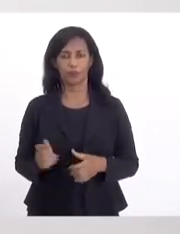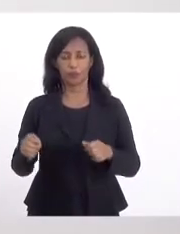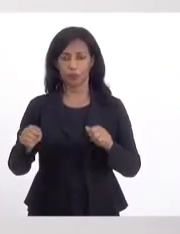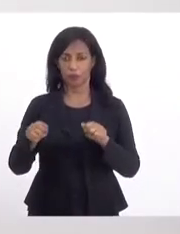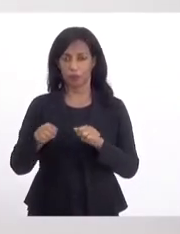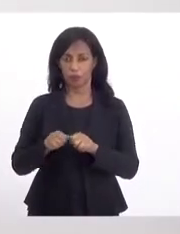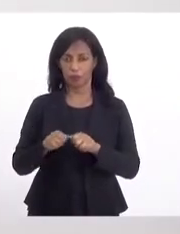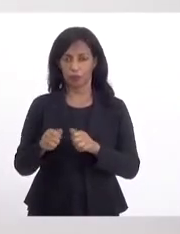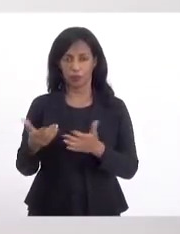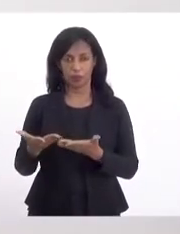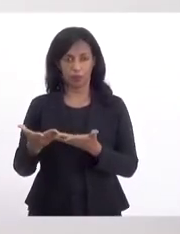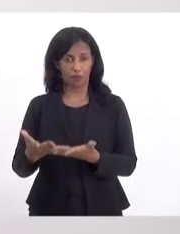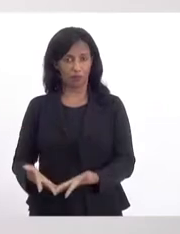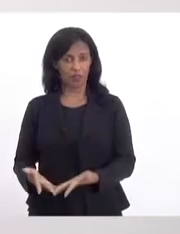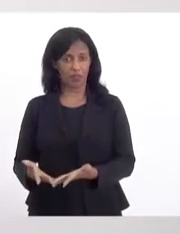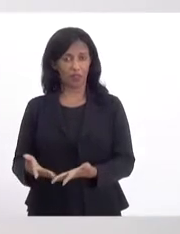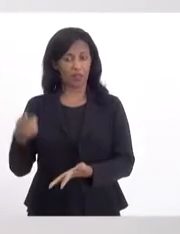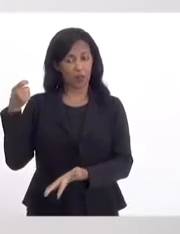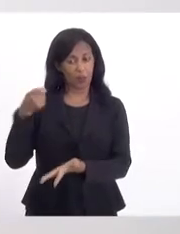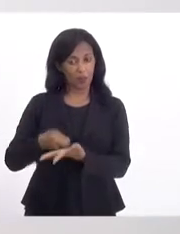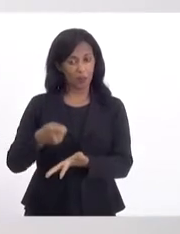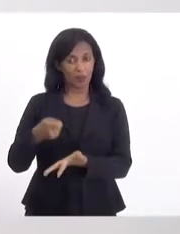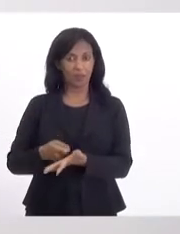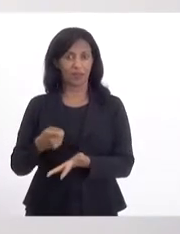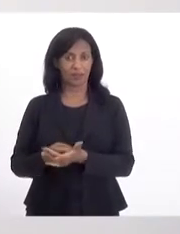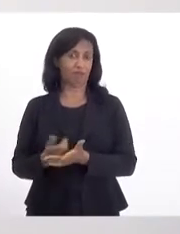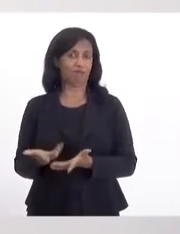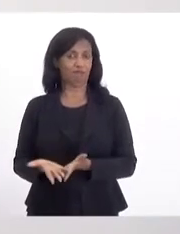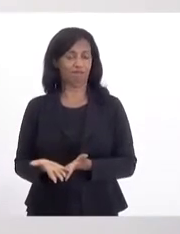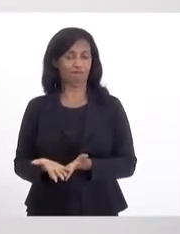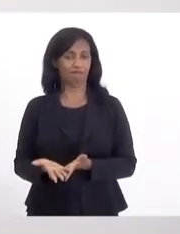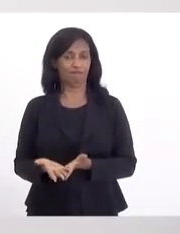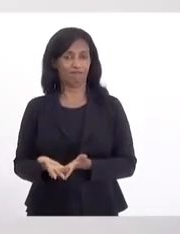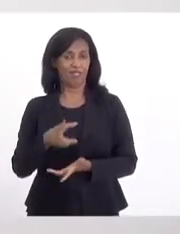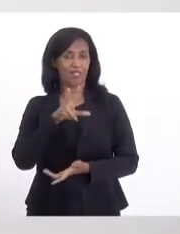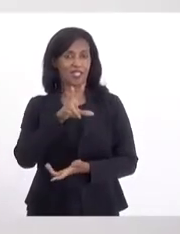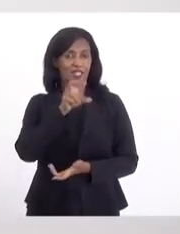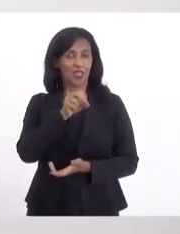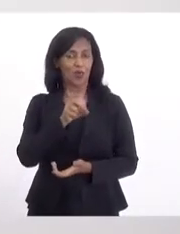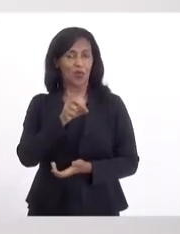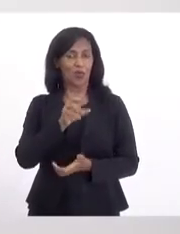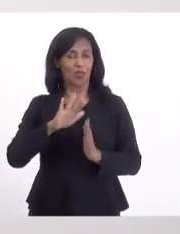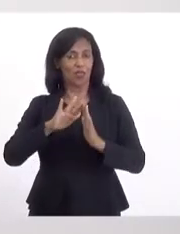fazendo o dever de casa, né? Essas 50